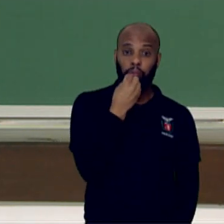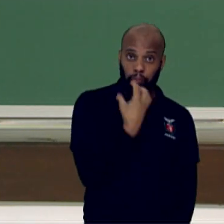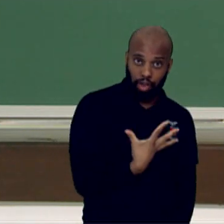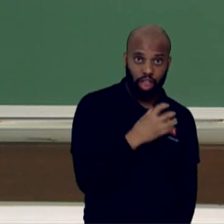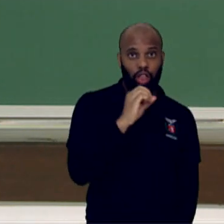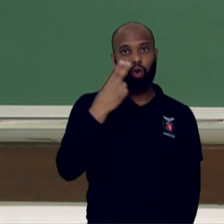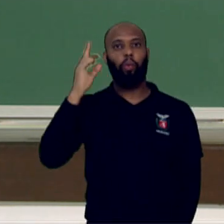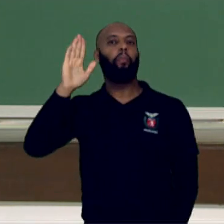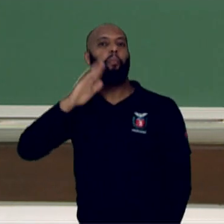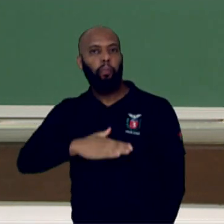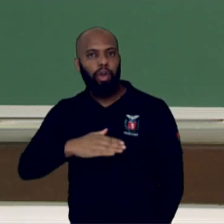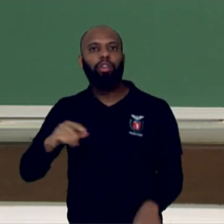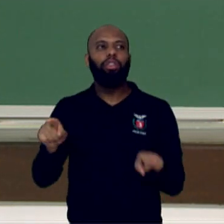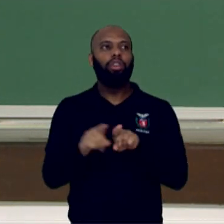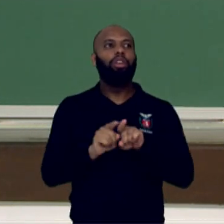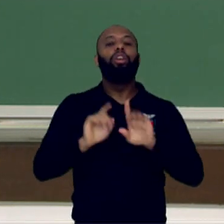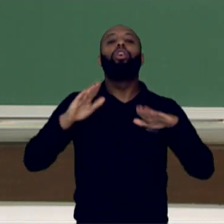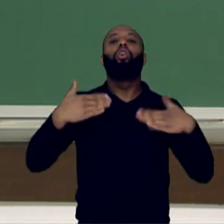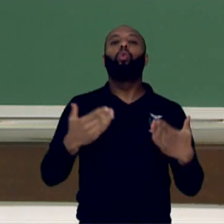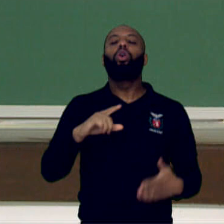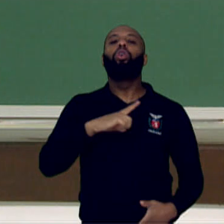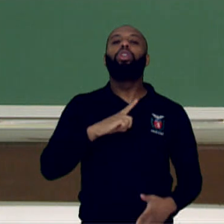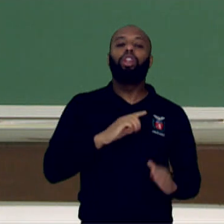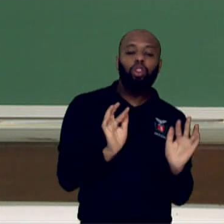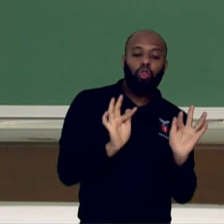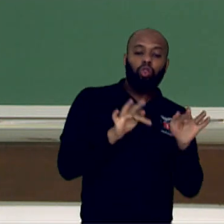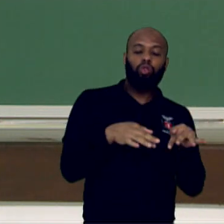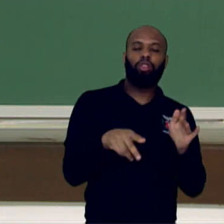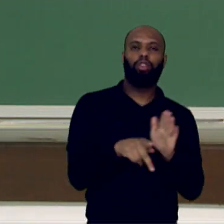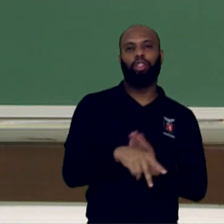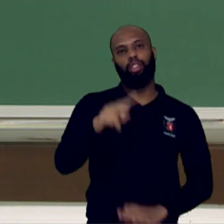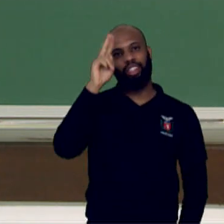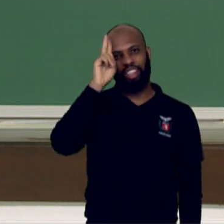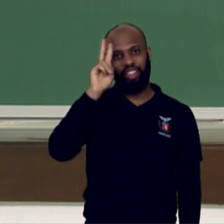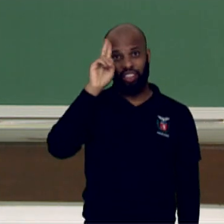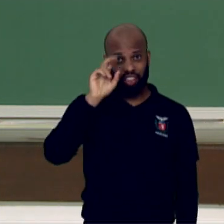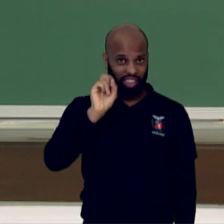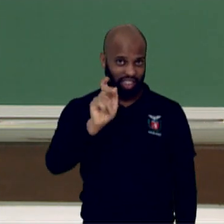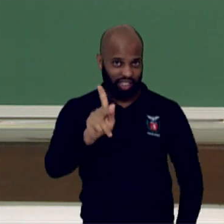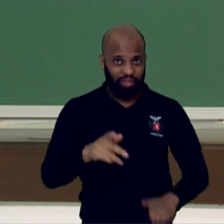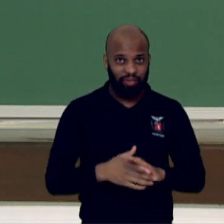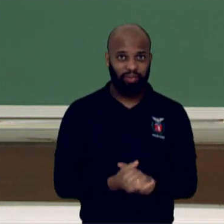para o mal, é quando a gente tem o final da história. Tudo bem?